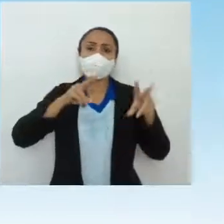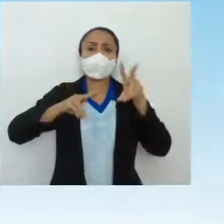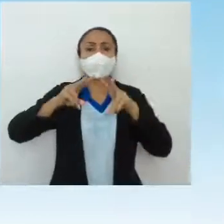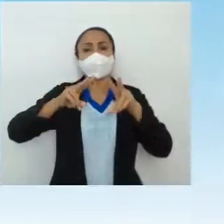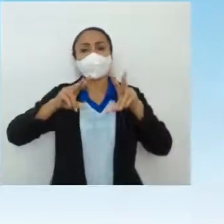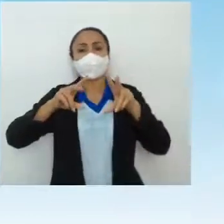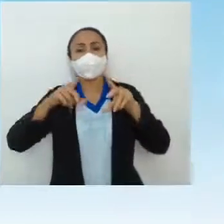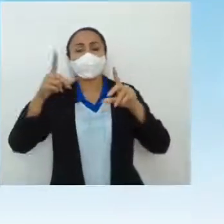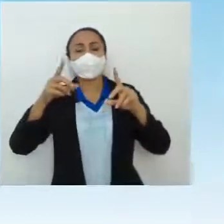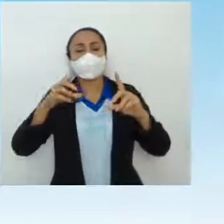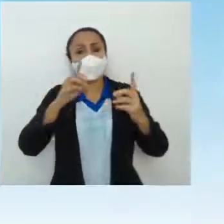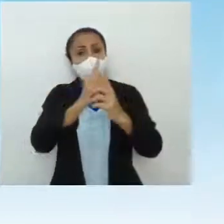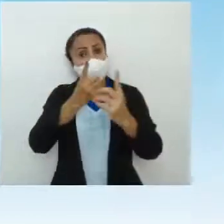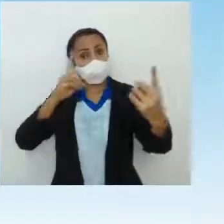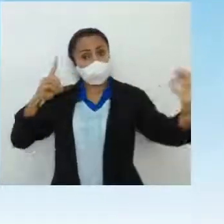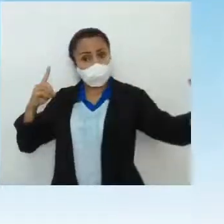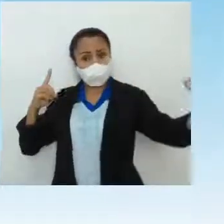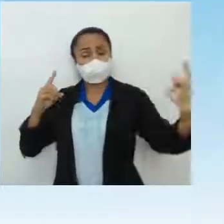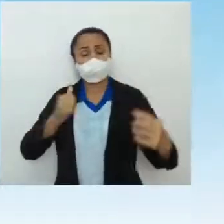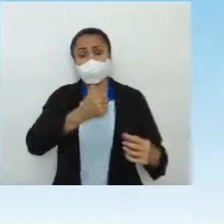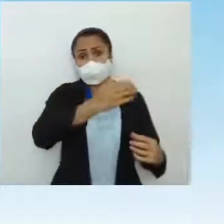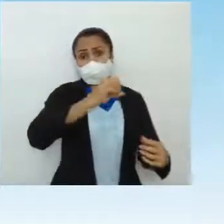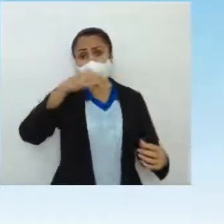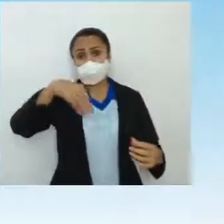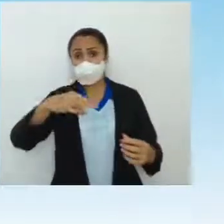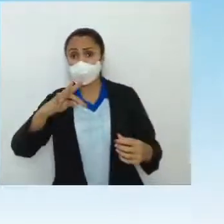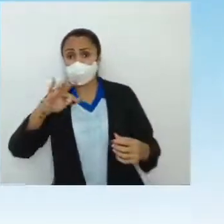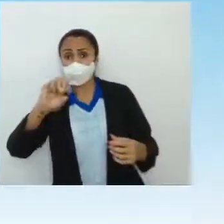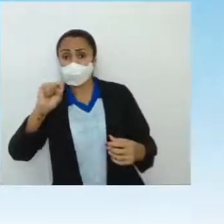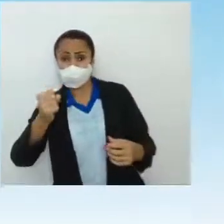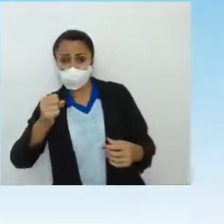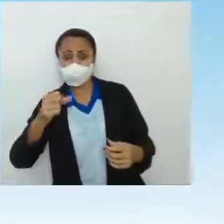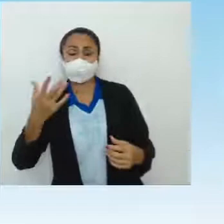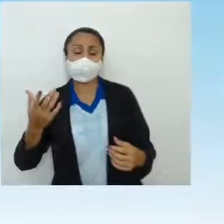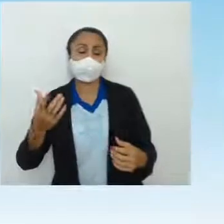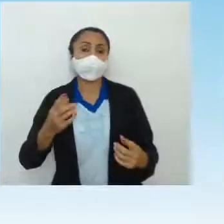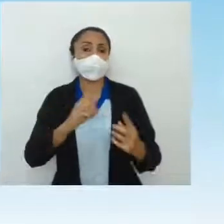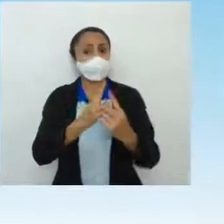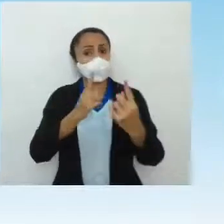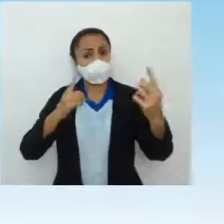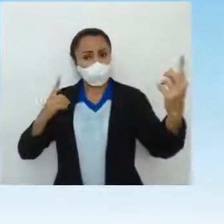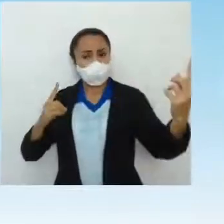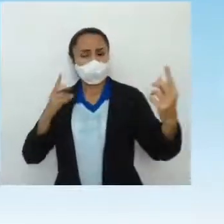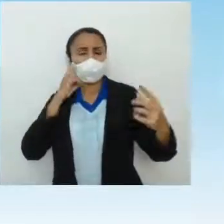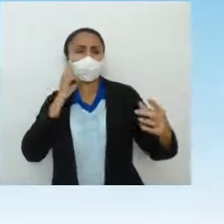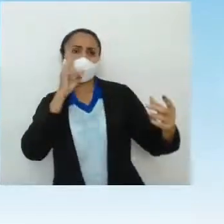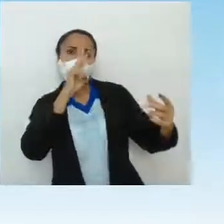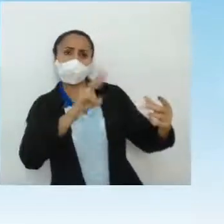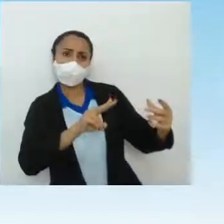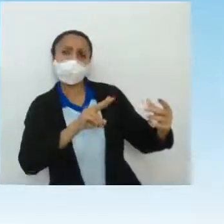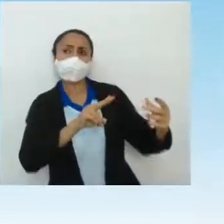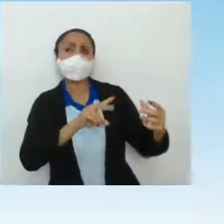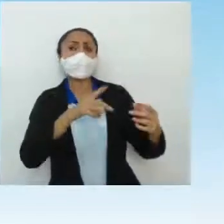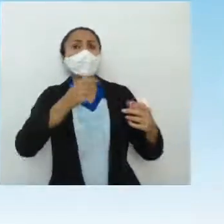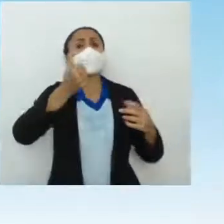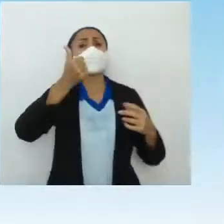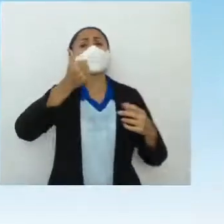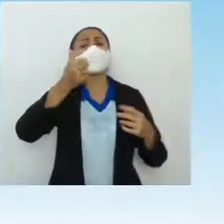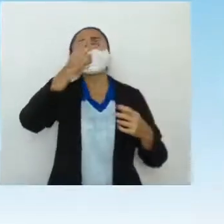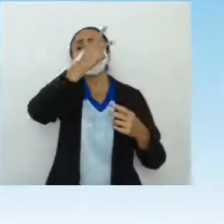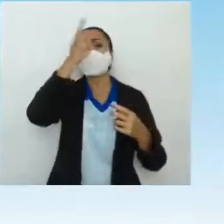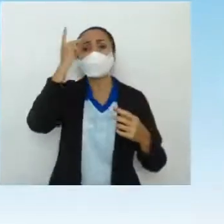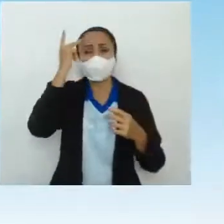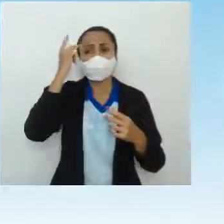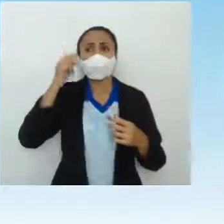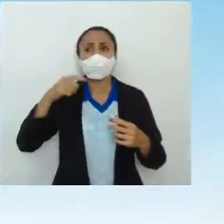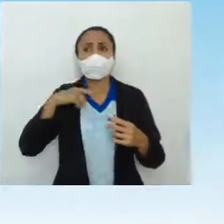100 metros e a outra pessoa que também está vendo uma imagem a 100 metros. Só que, na primeira pessoa, ela tem